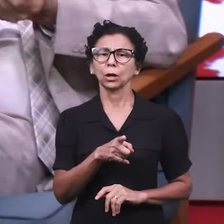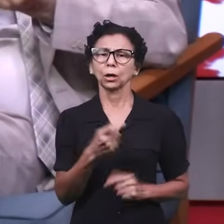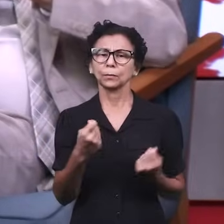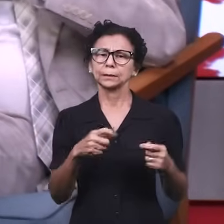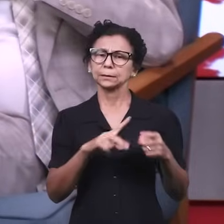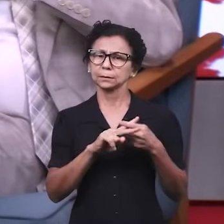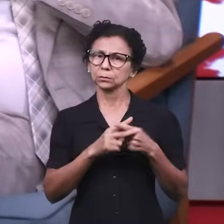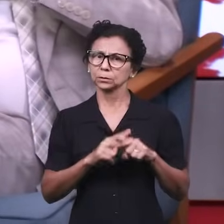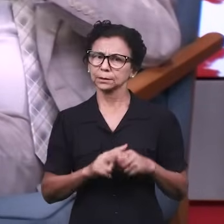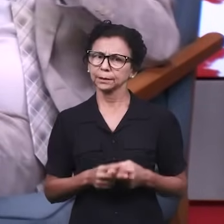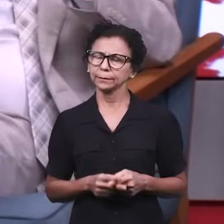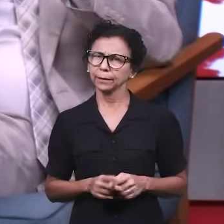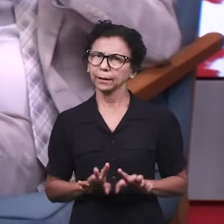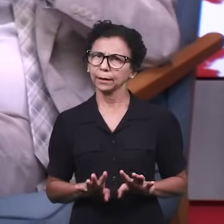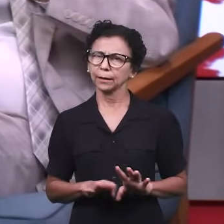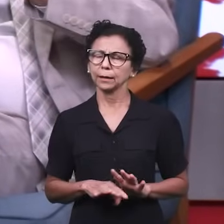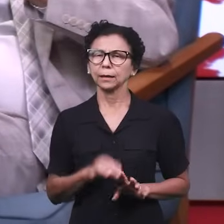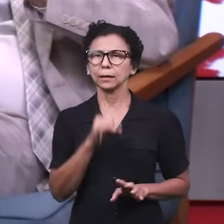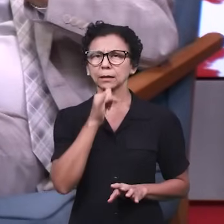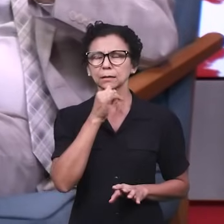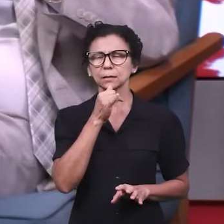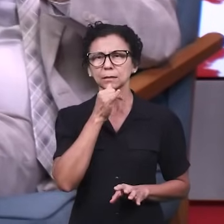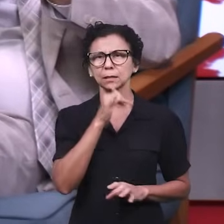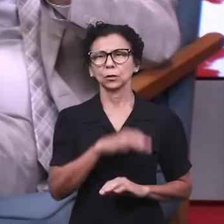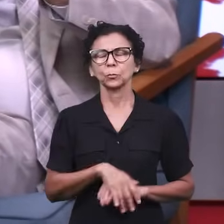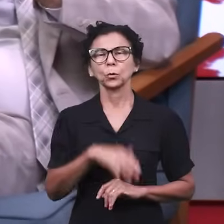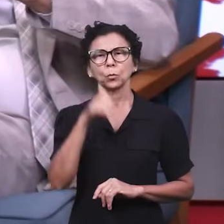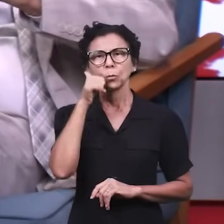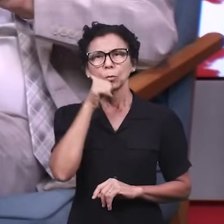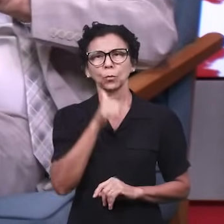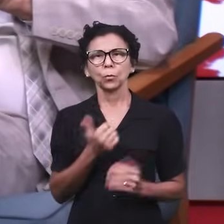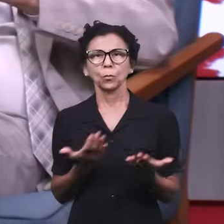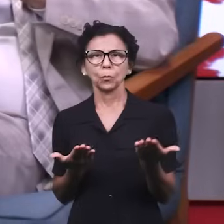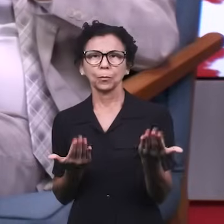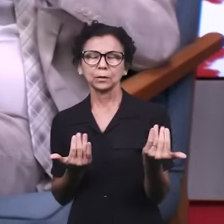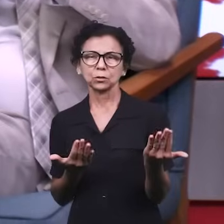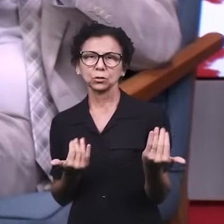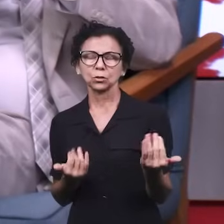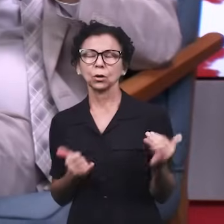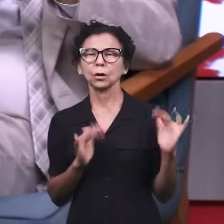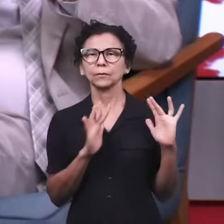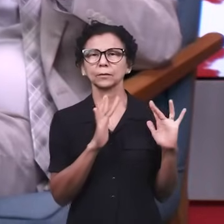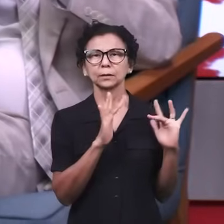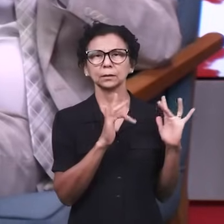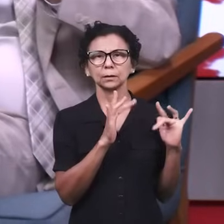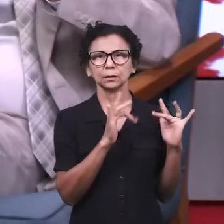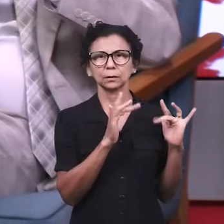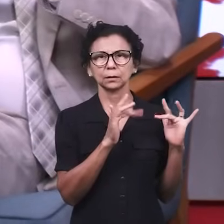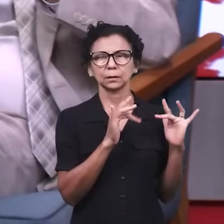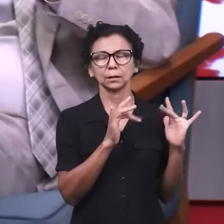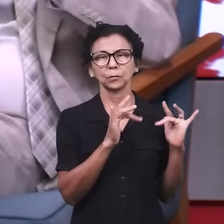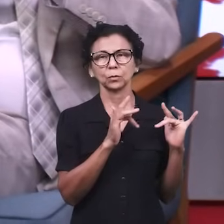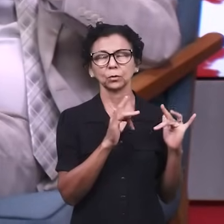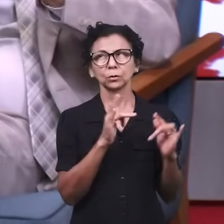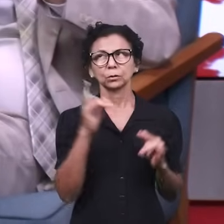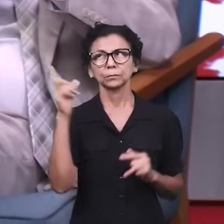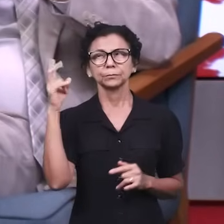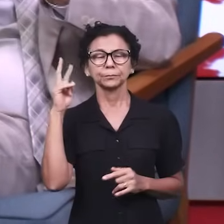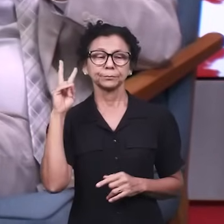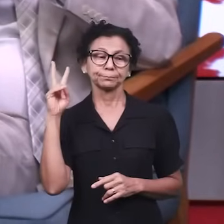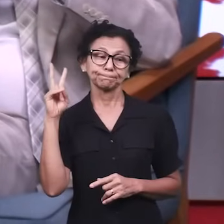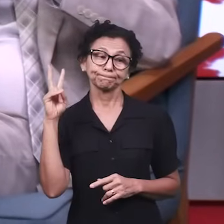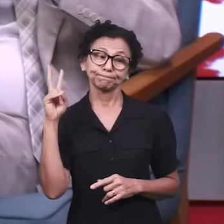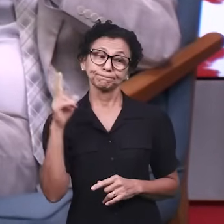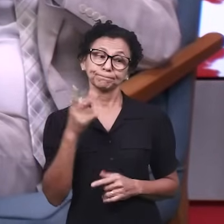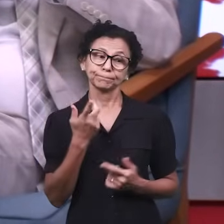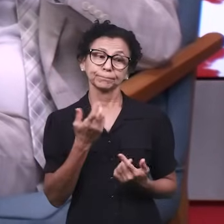não acertarmos aquilo. Por exemplo, dá uma moça, ela está com um namoro. Aquele namoro não